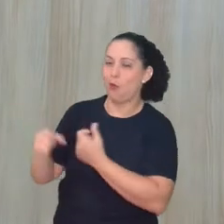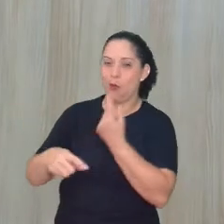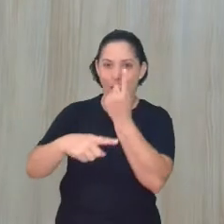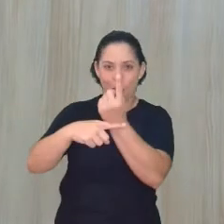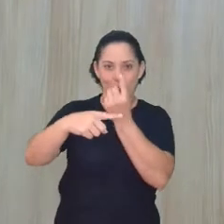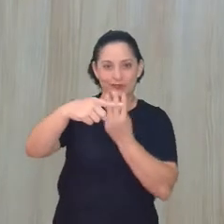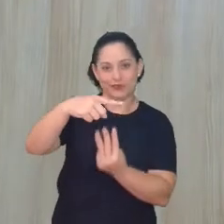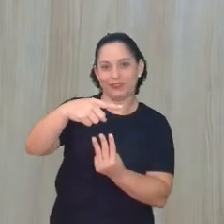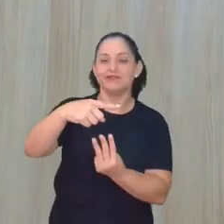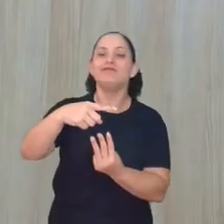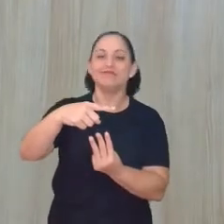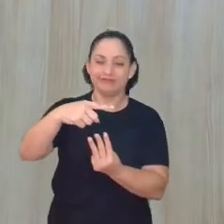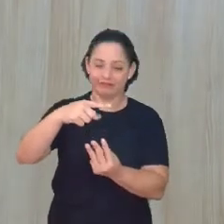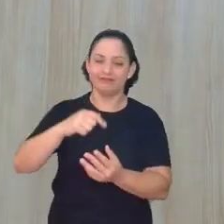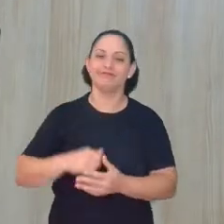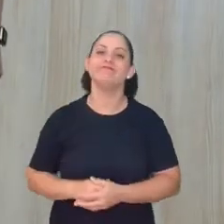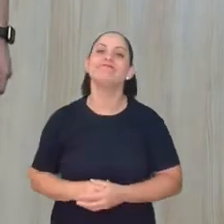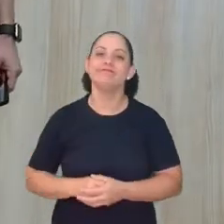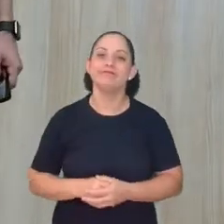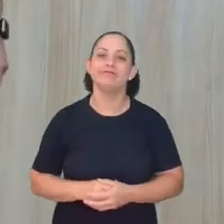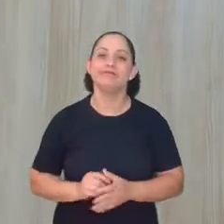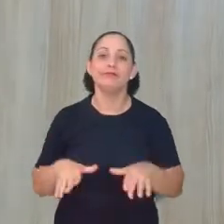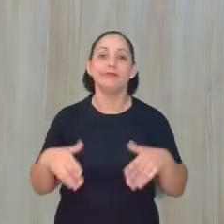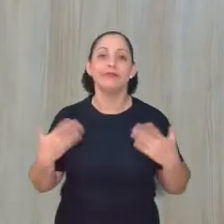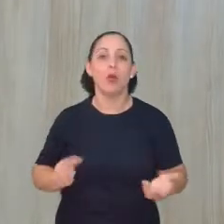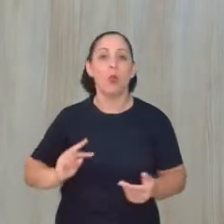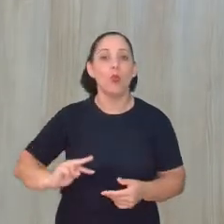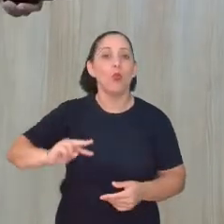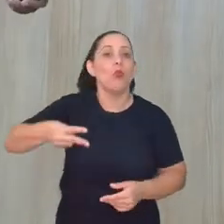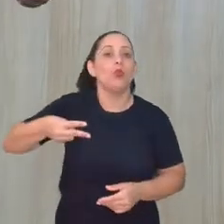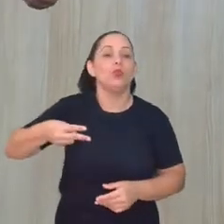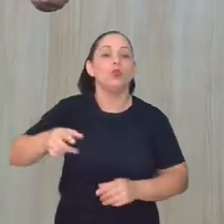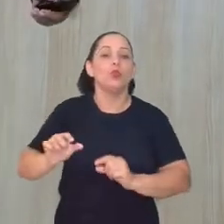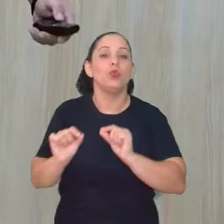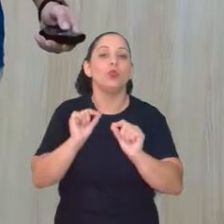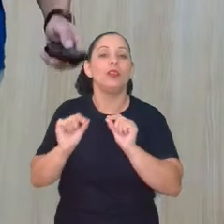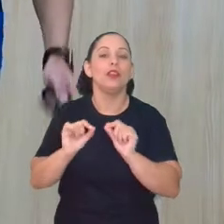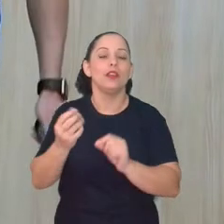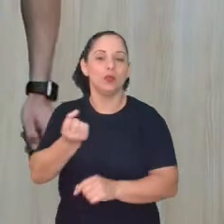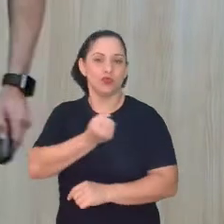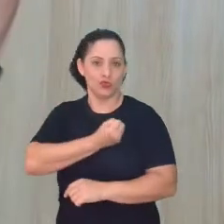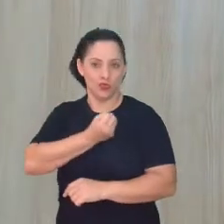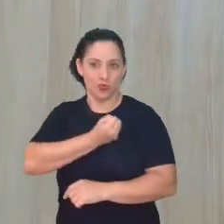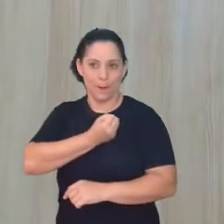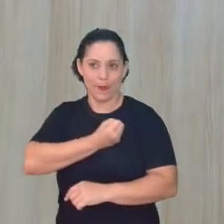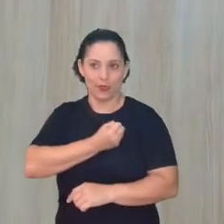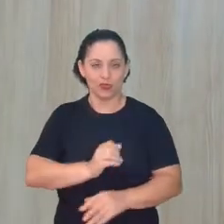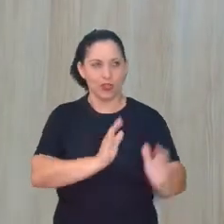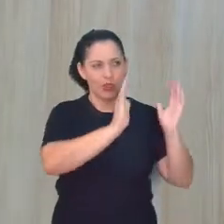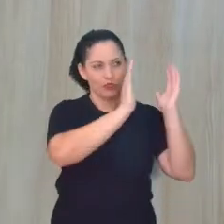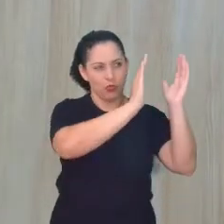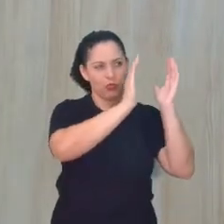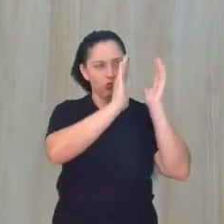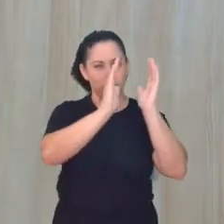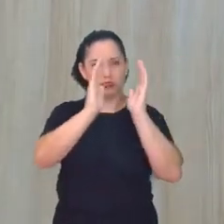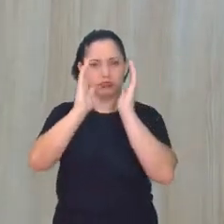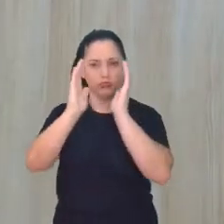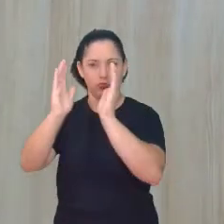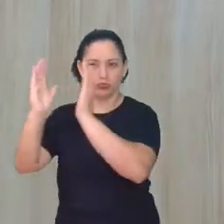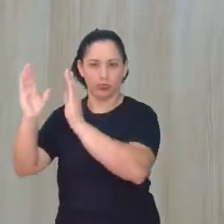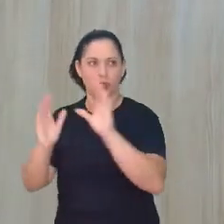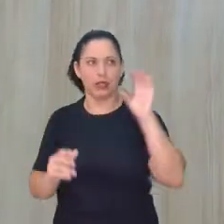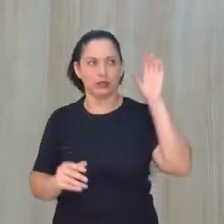1 está para 3. Consequentemente, aqueles números lá, certo? Esses númerozinhos aqui, ó,